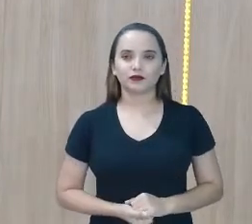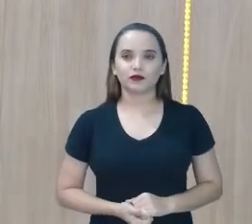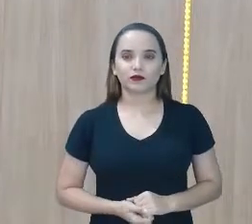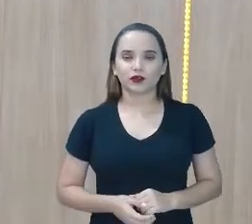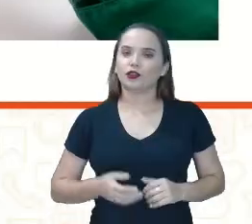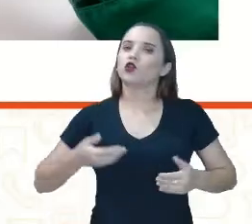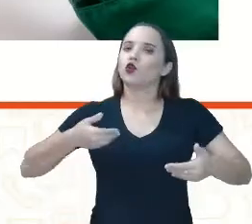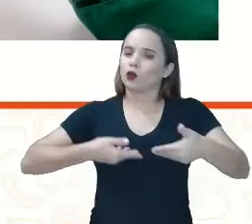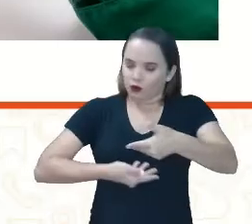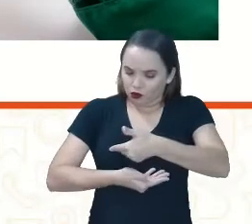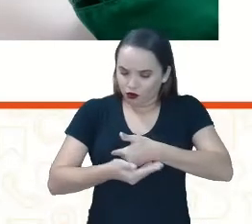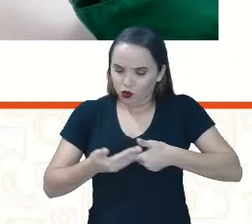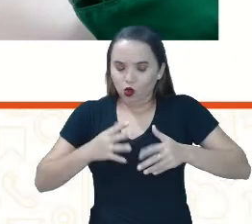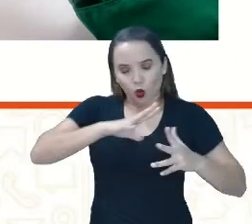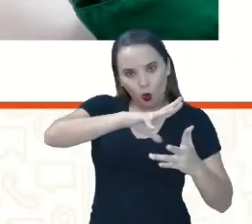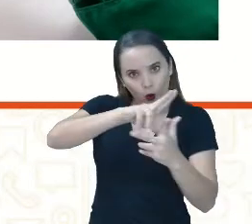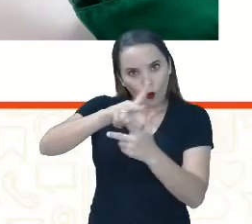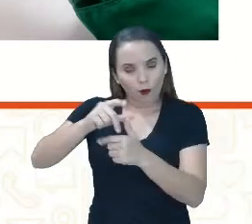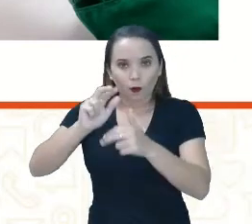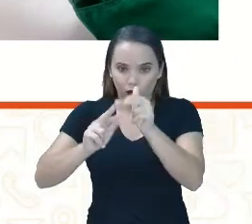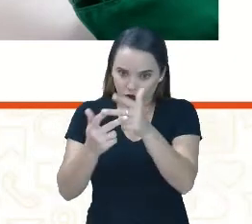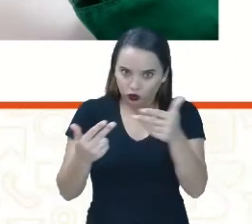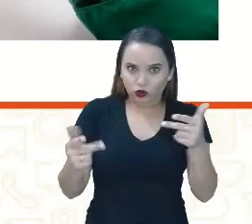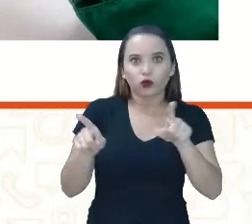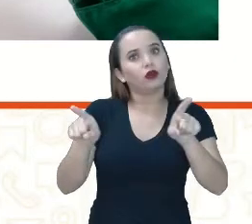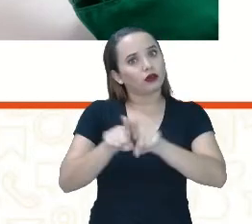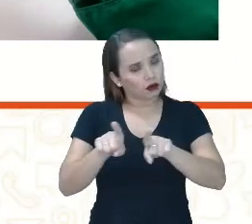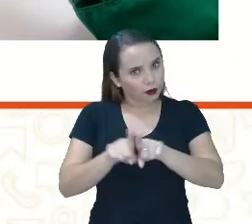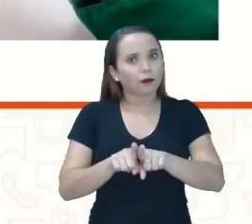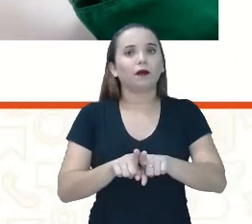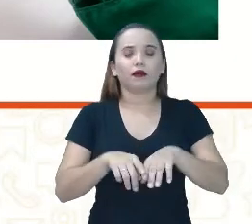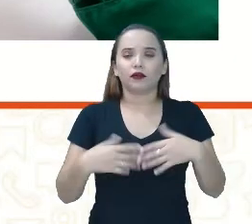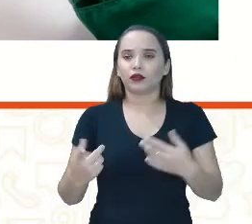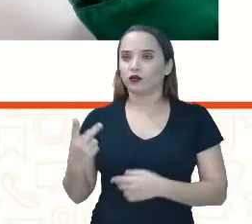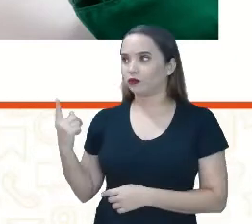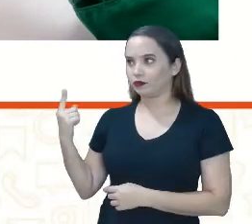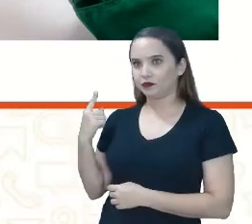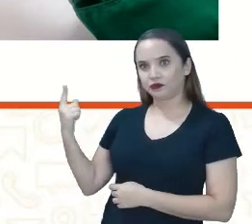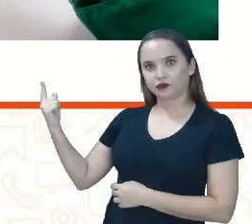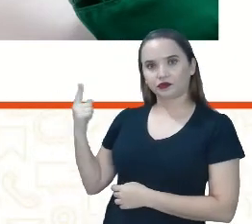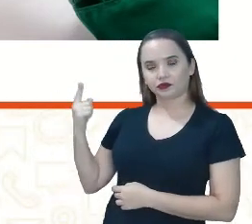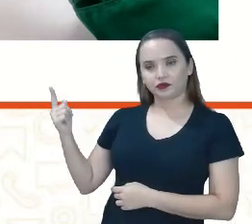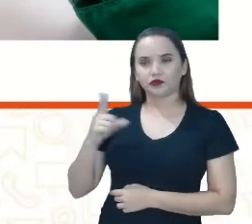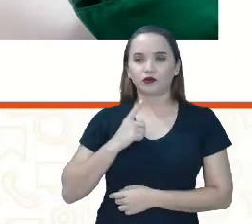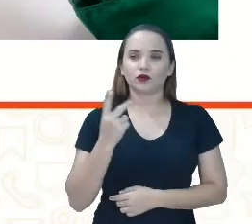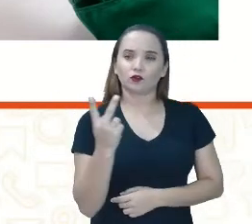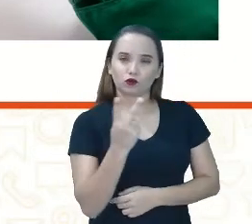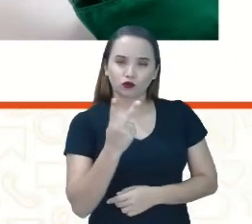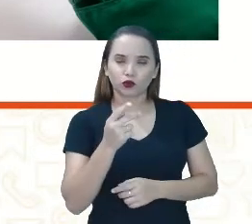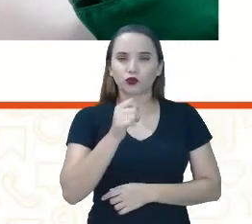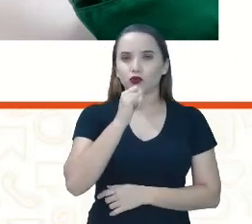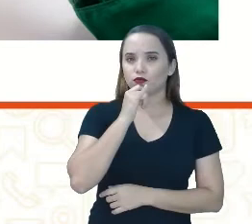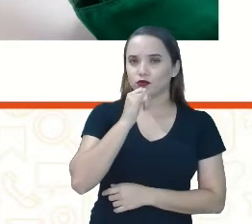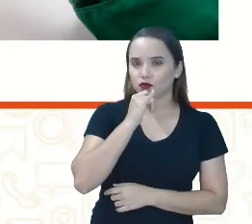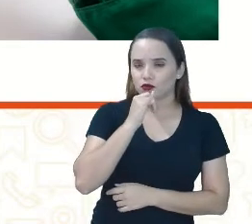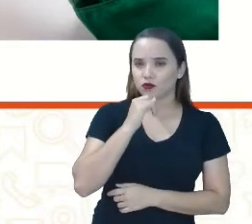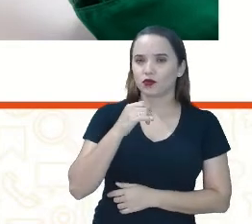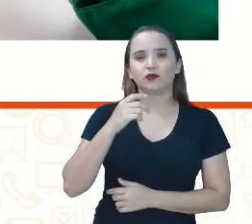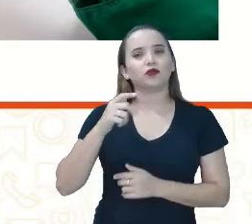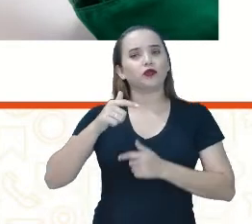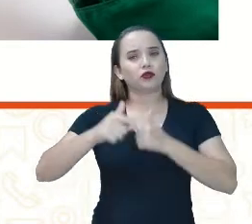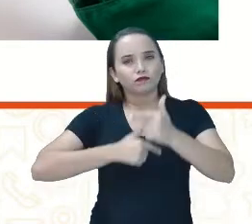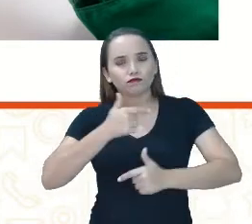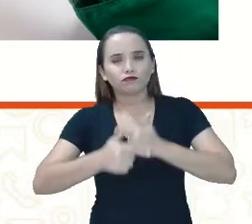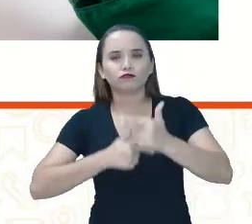Com o mundo e com os objetos também, né? Então, aí a gente tem 2 exemplos, né, de atividades que trabalham o esquema